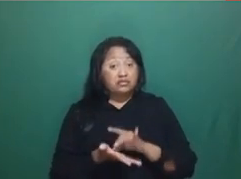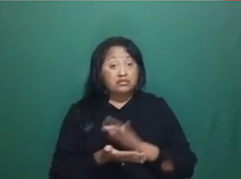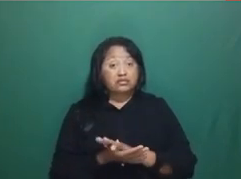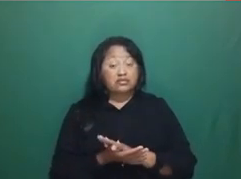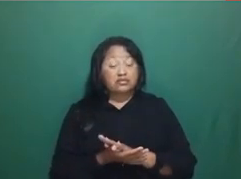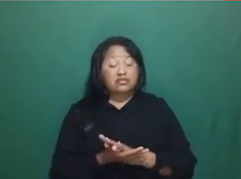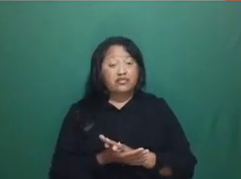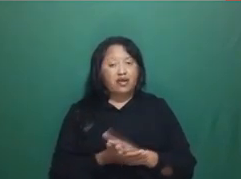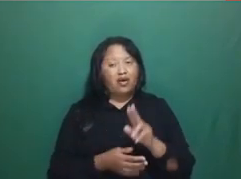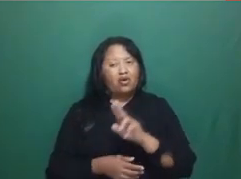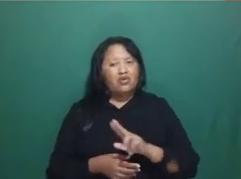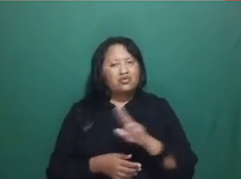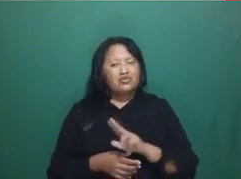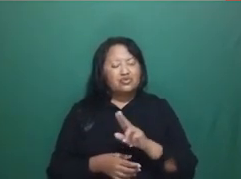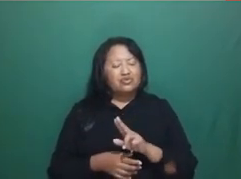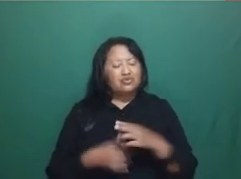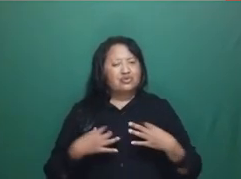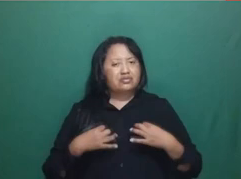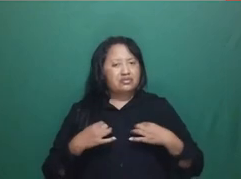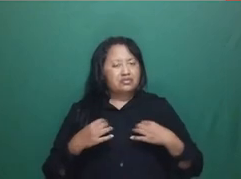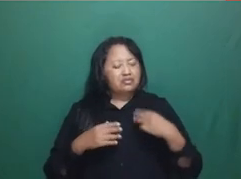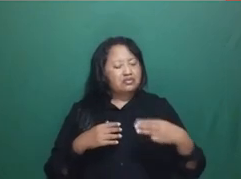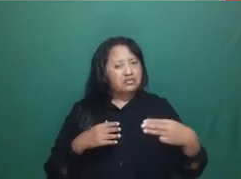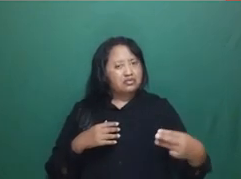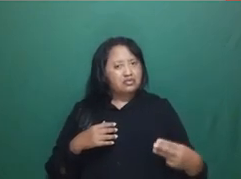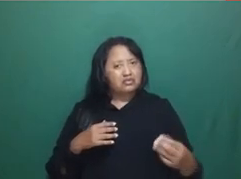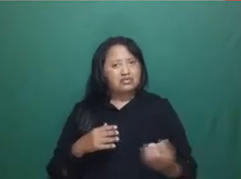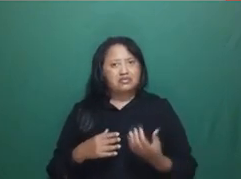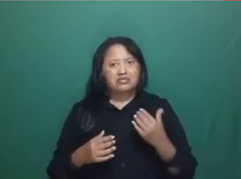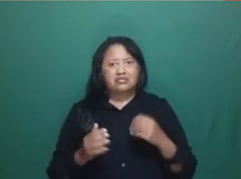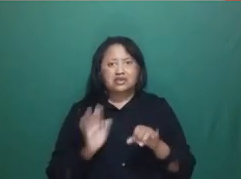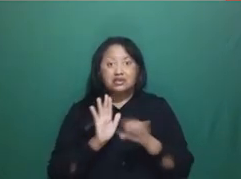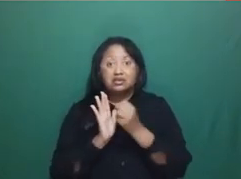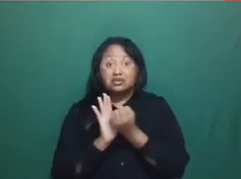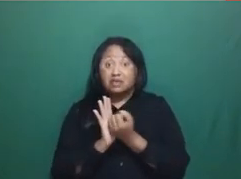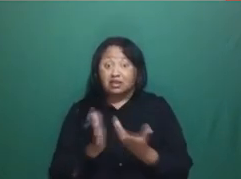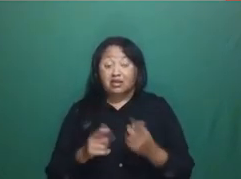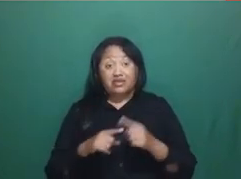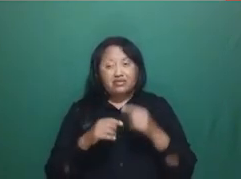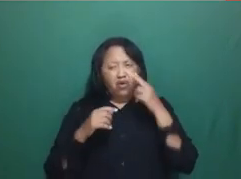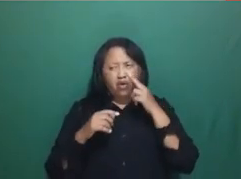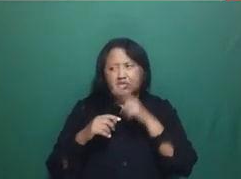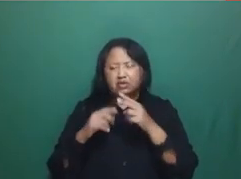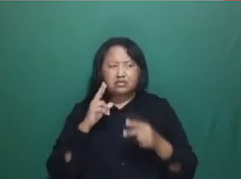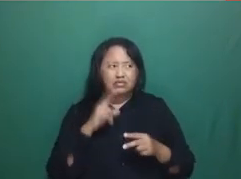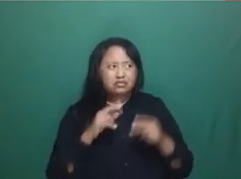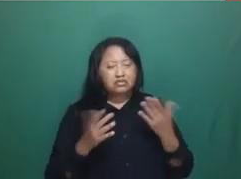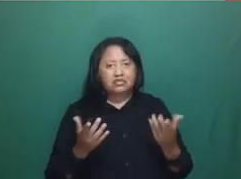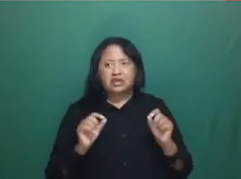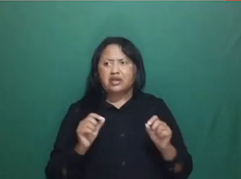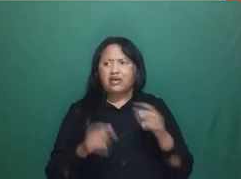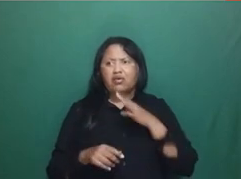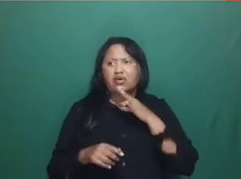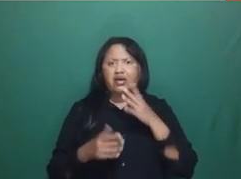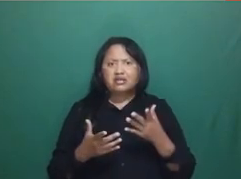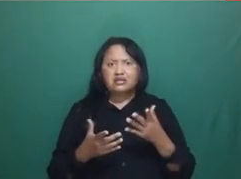o consumo de peças de alta moda ela não é não é algo tão amplo né a gente olha para o lado olhar para o outro quem a gente conhece